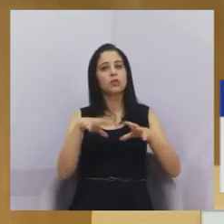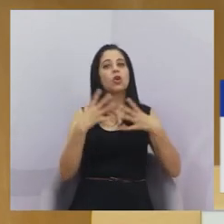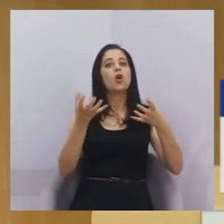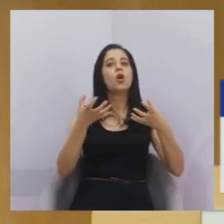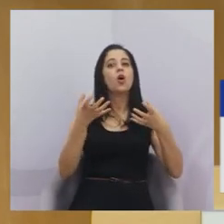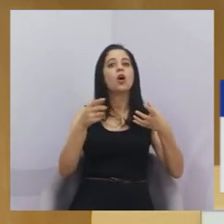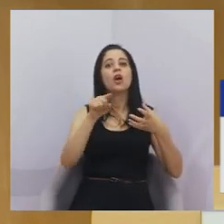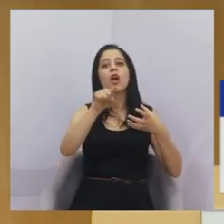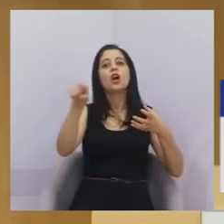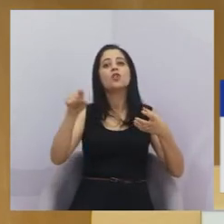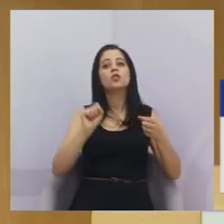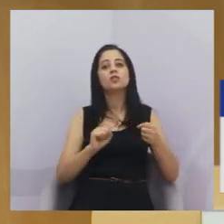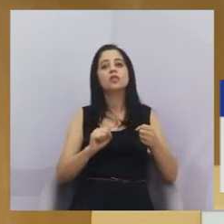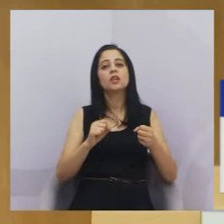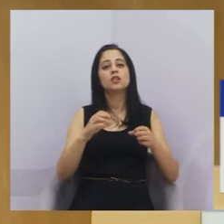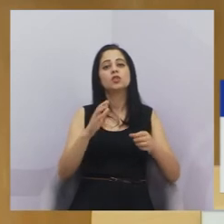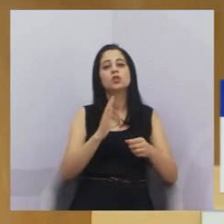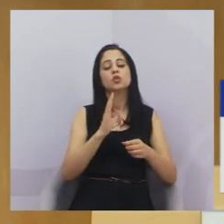vocês, Coração Valente,